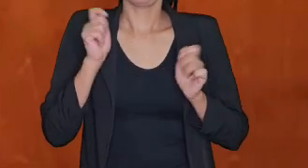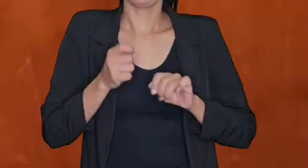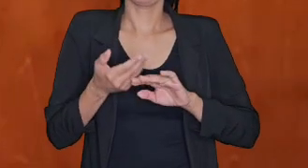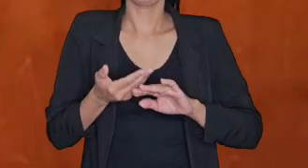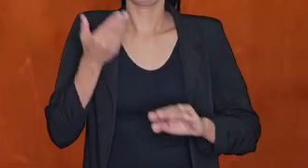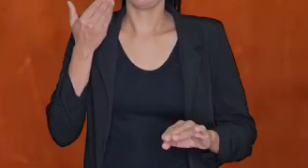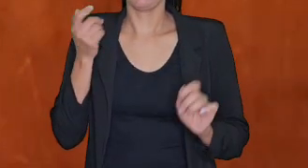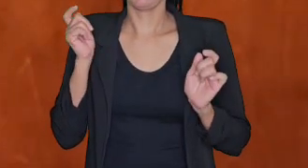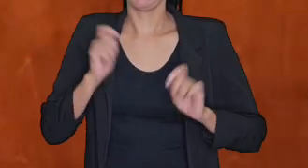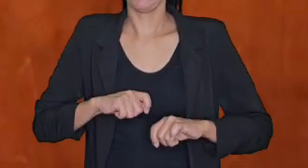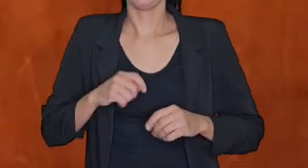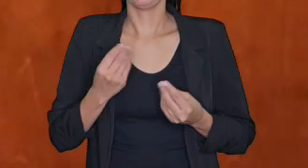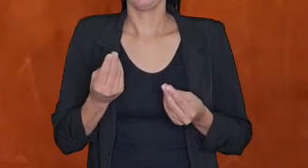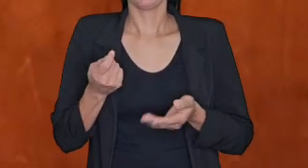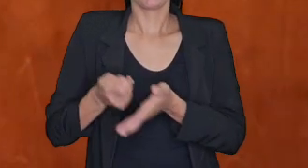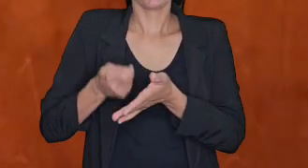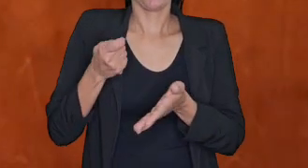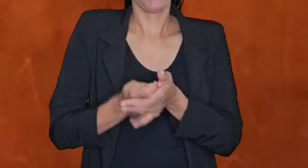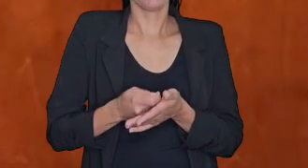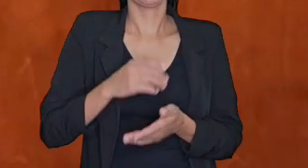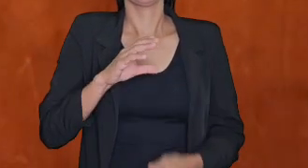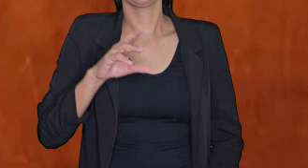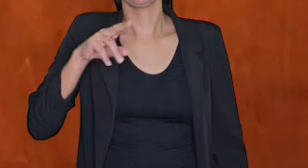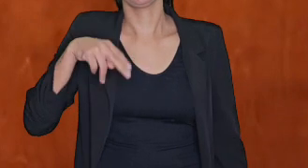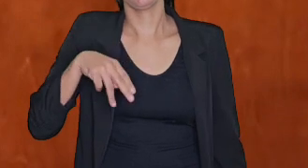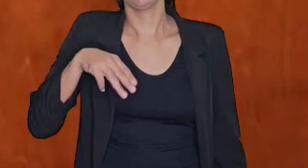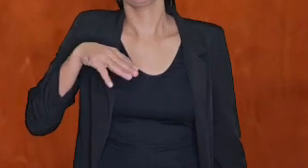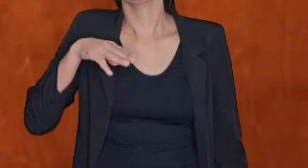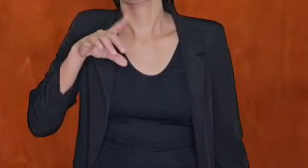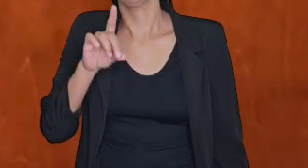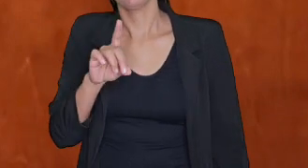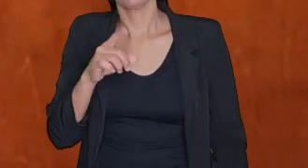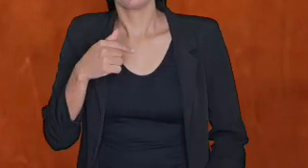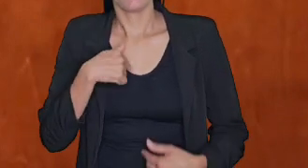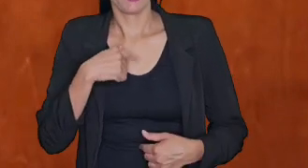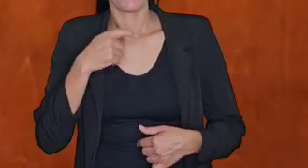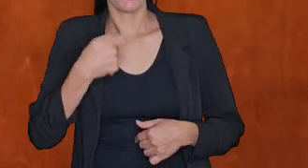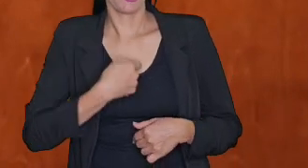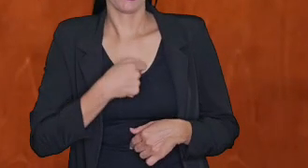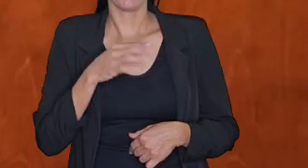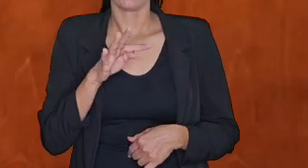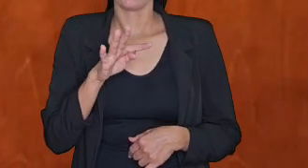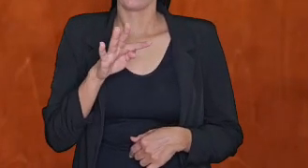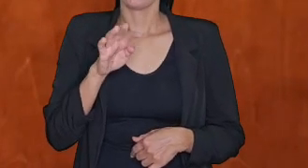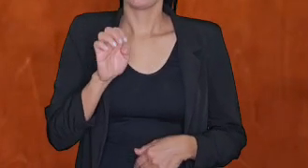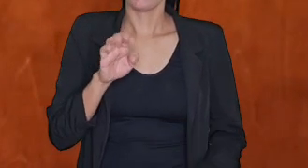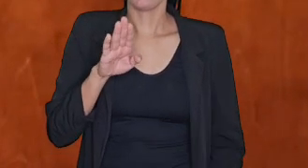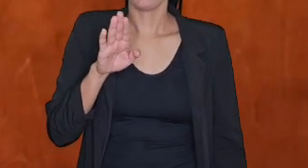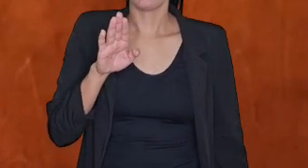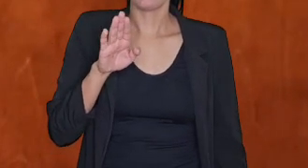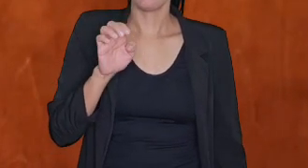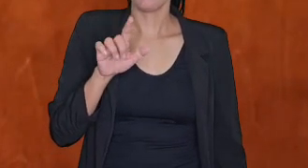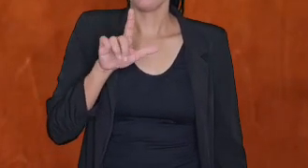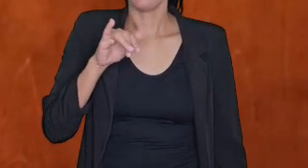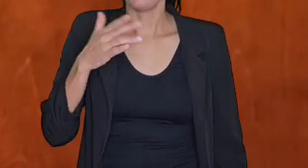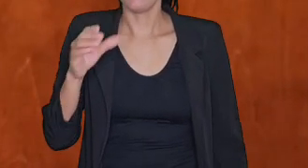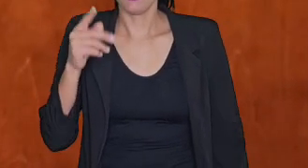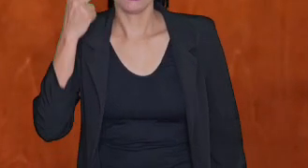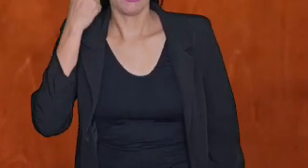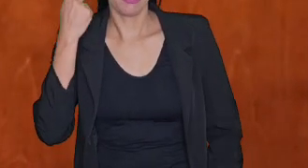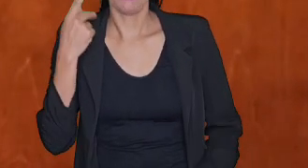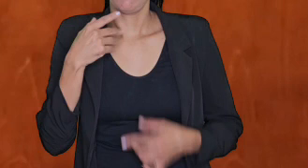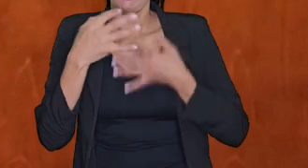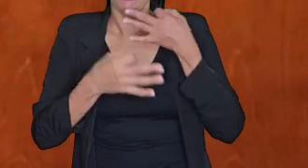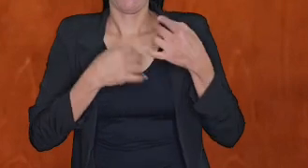pode ser uma certa temeridade esse afastamento de cobrança de CND. Diga lá. Eu, como sou tabelião em São